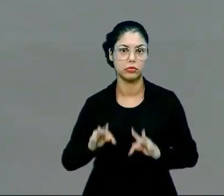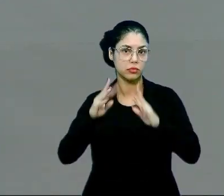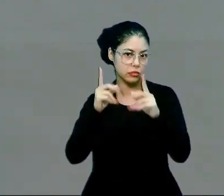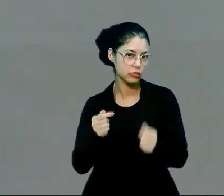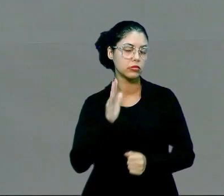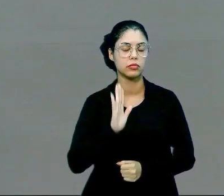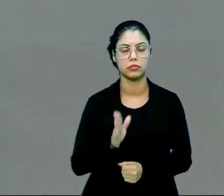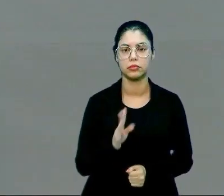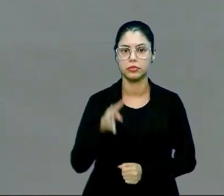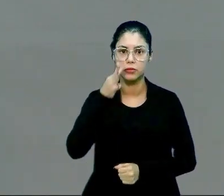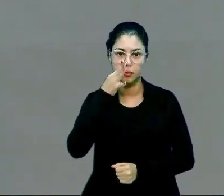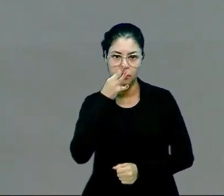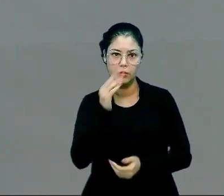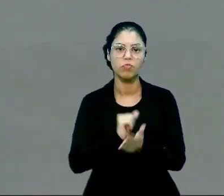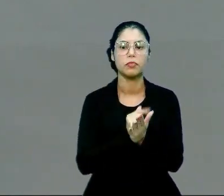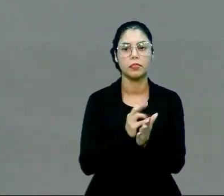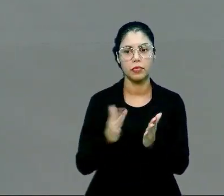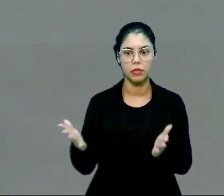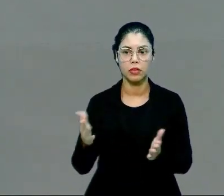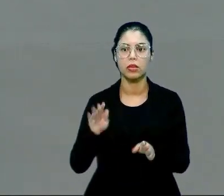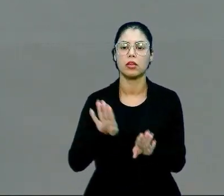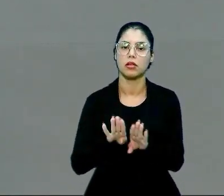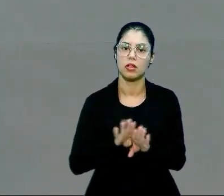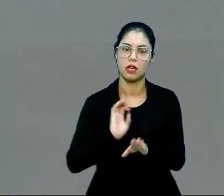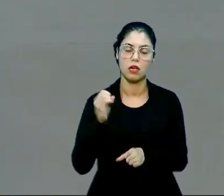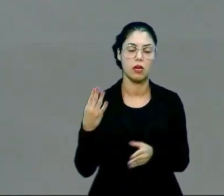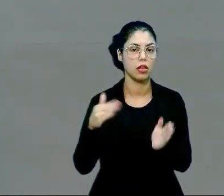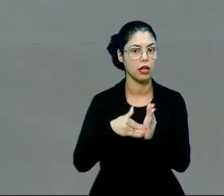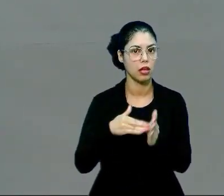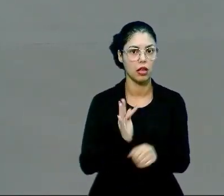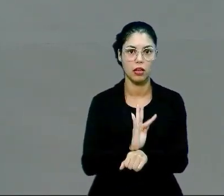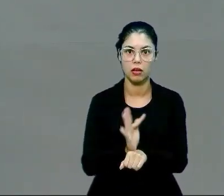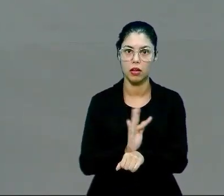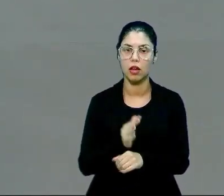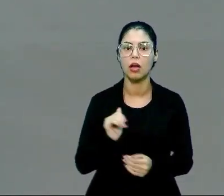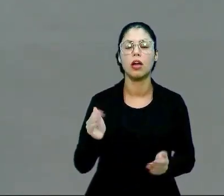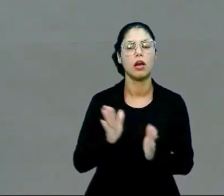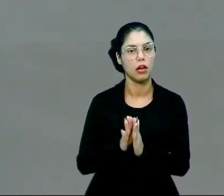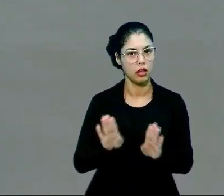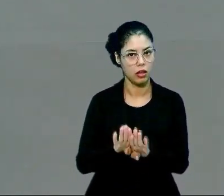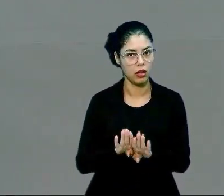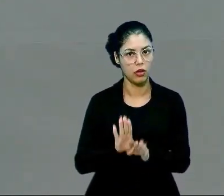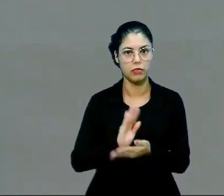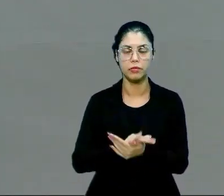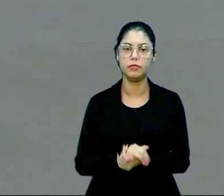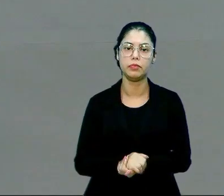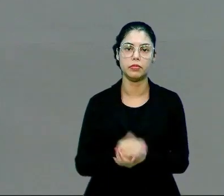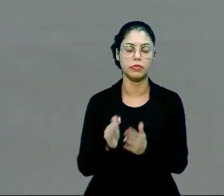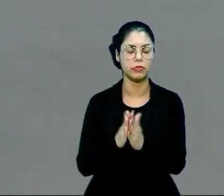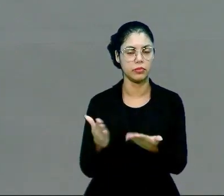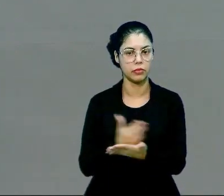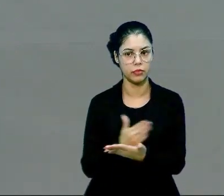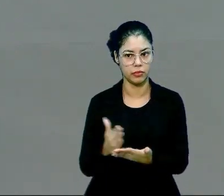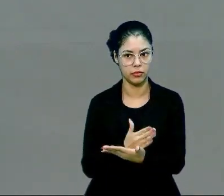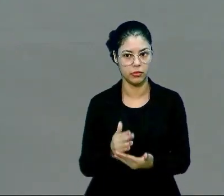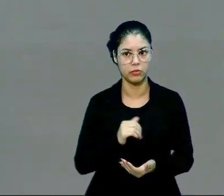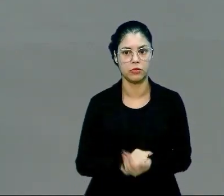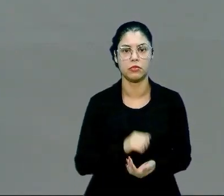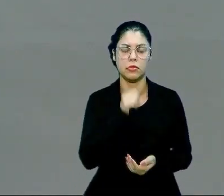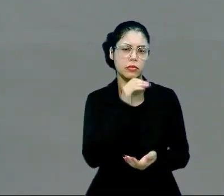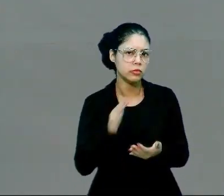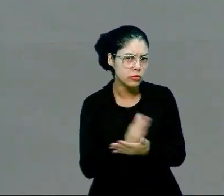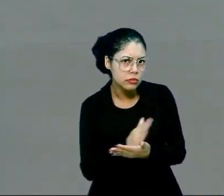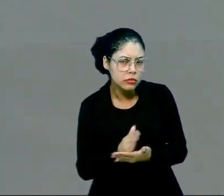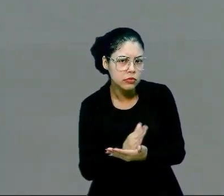todos já tenham assistido uma série, um filme ou até mesmo já tenham lido um livro. Eu posso fazer uma citação de